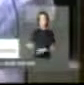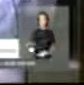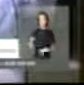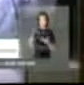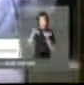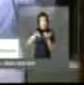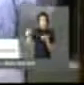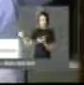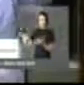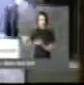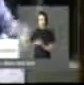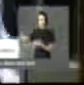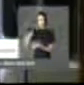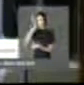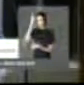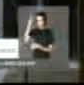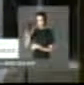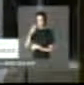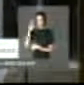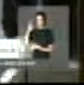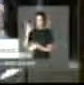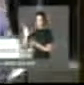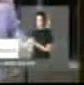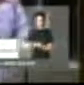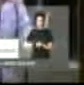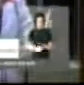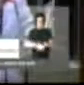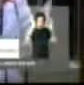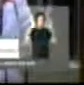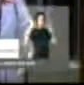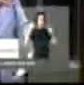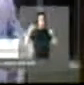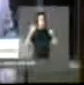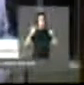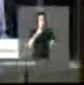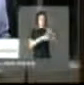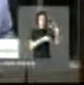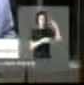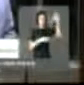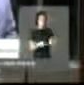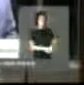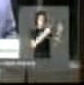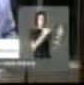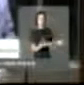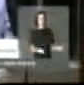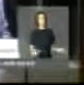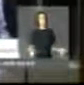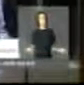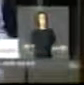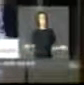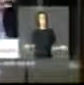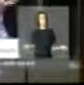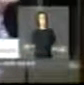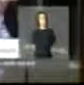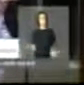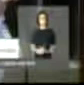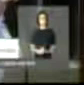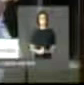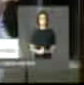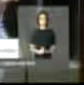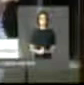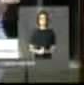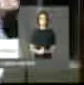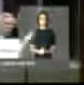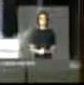representar o anseio e a soberania popular. Senhora presidente, eu não quero entrar nesse tipo